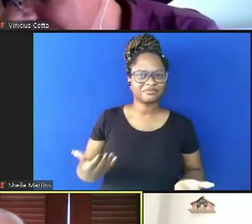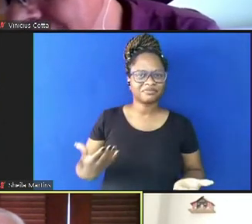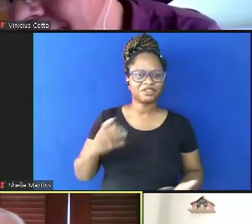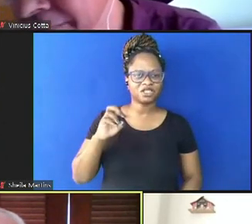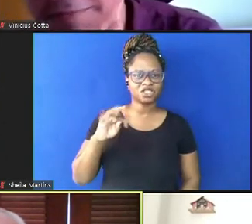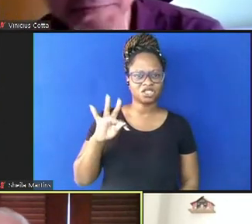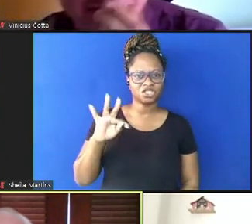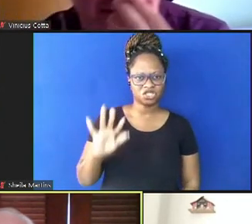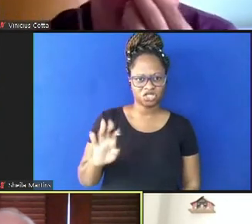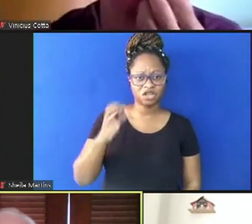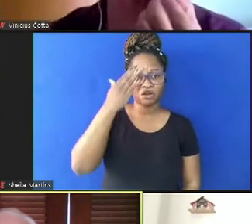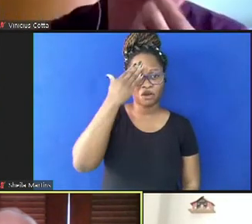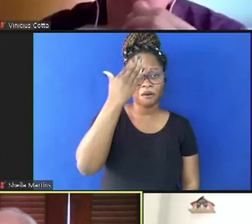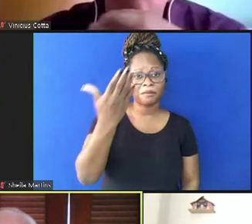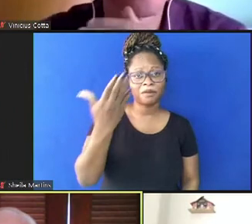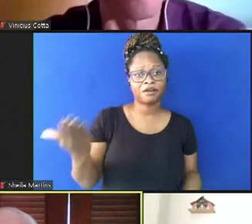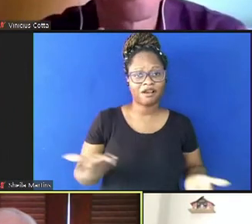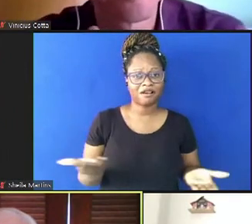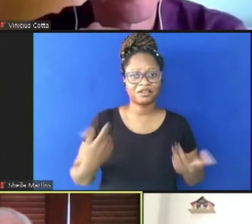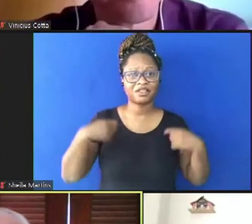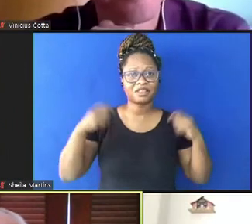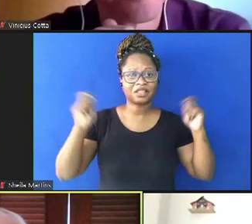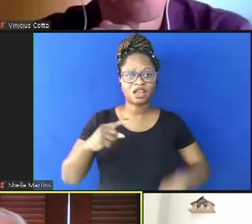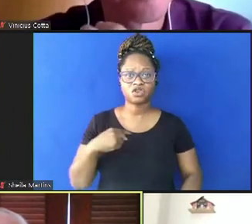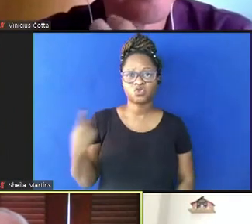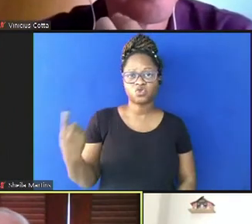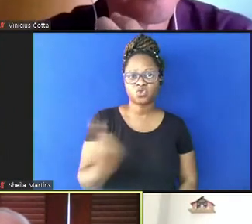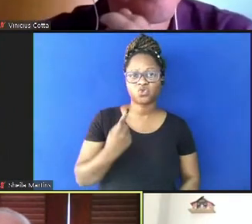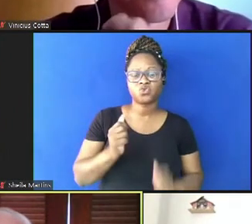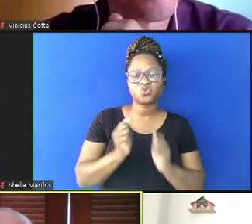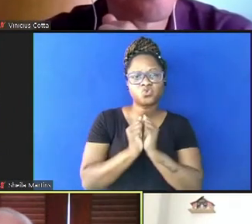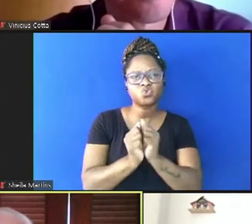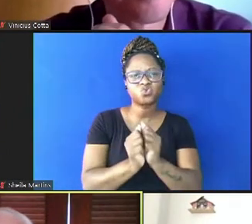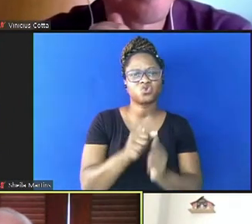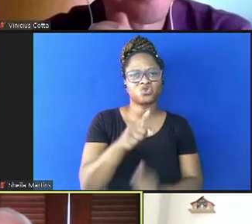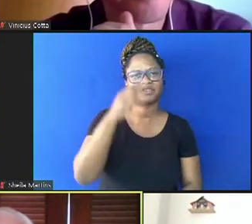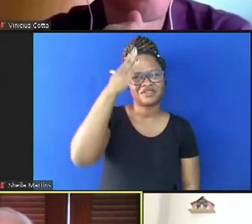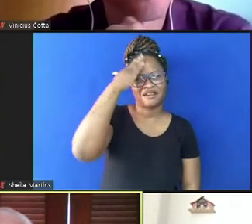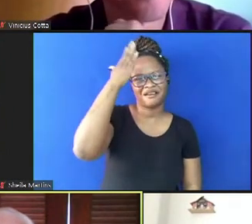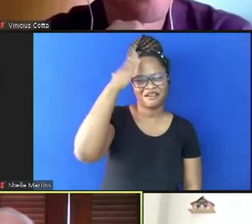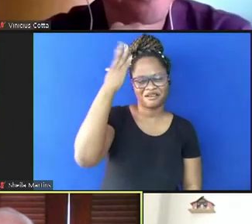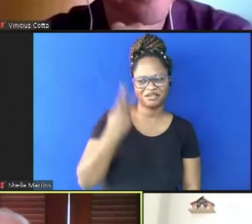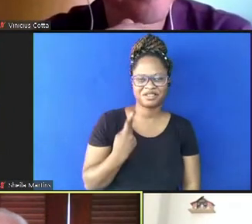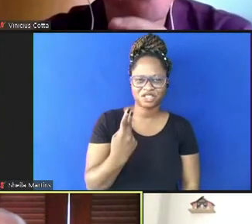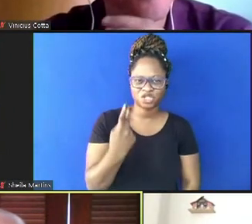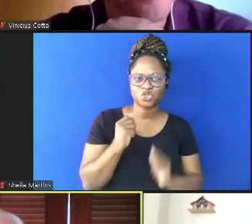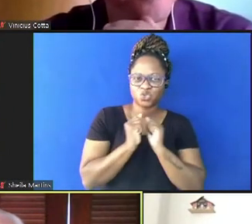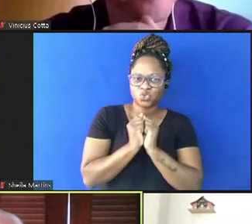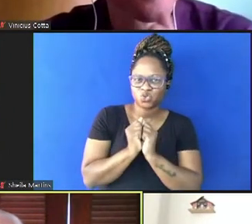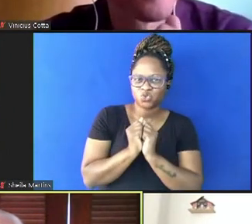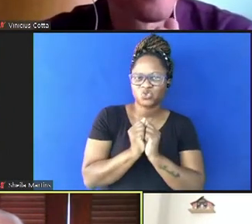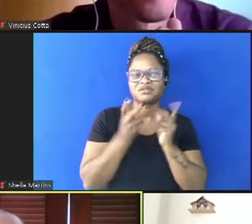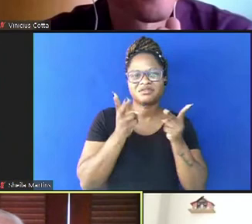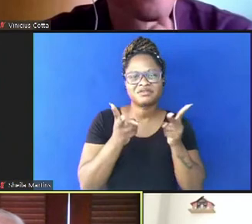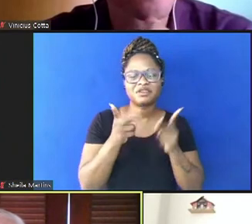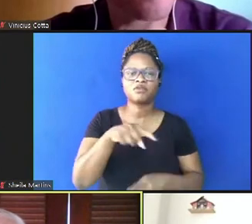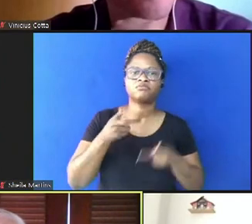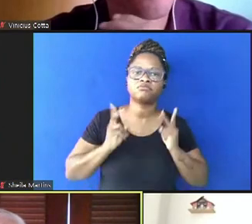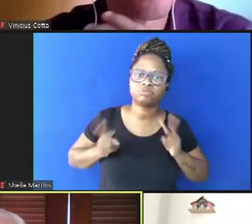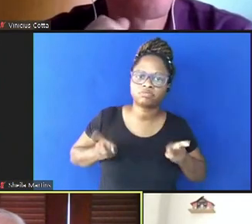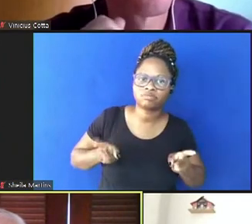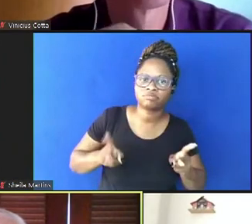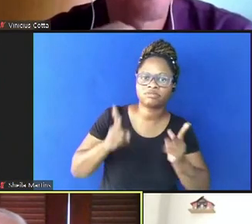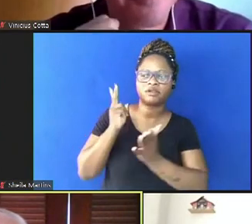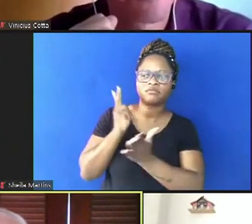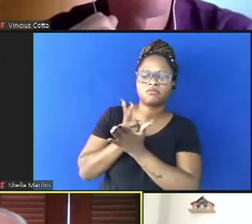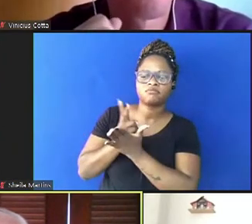pela oportunidade. Nós estamos juntos, você sabe disso, Cristiane, nós estamos juntos e vamos continuar juntos, Vinícius